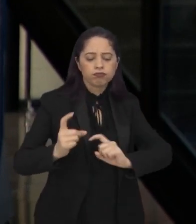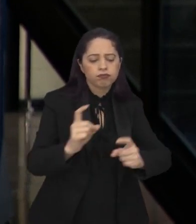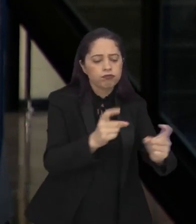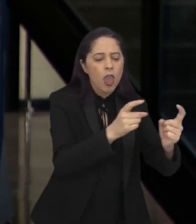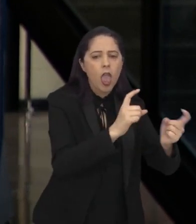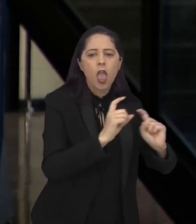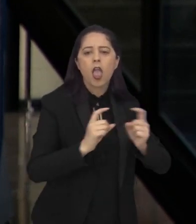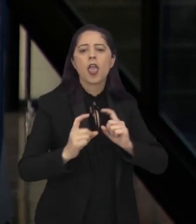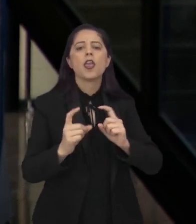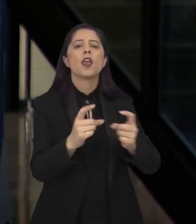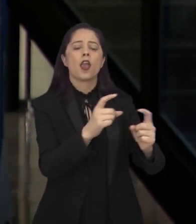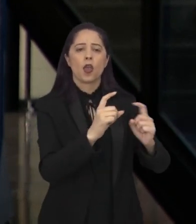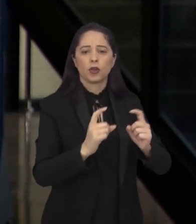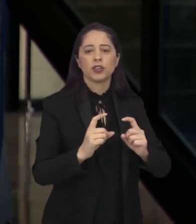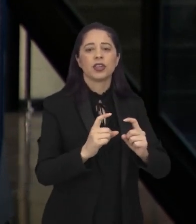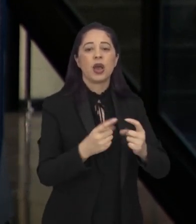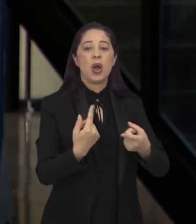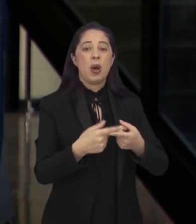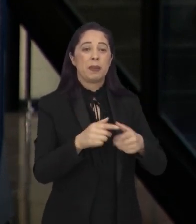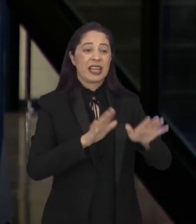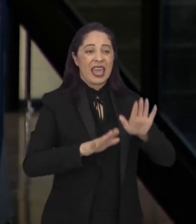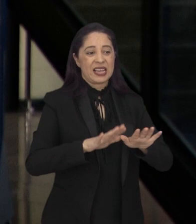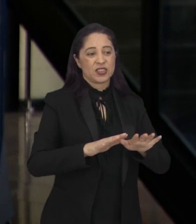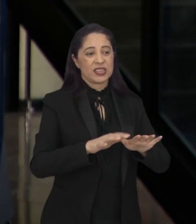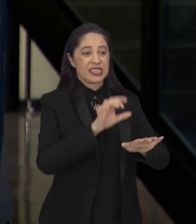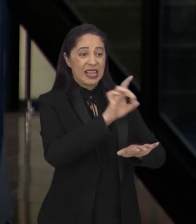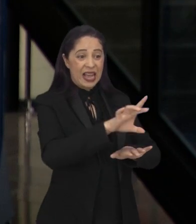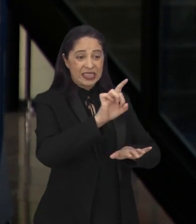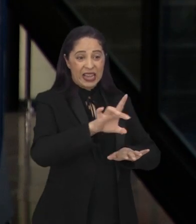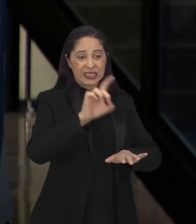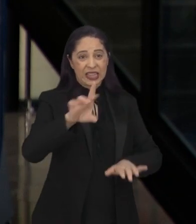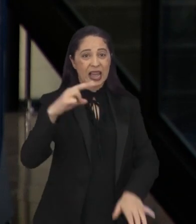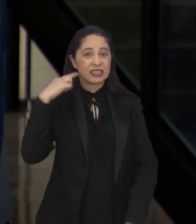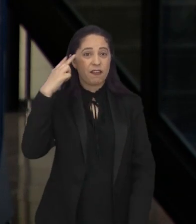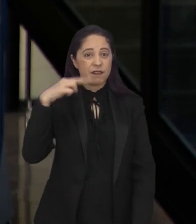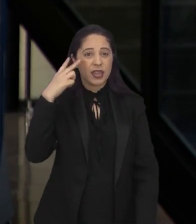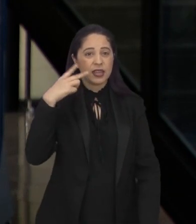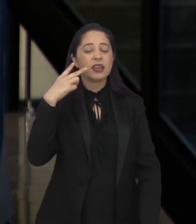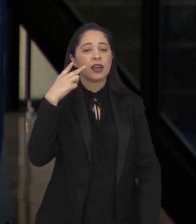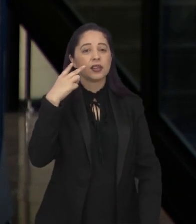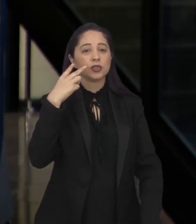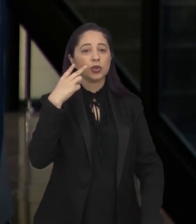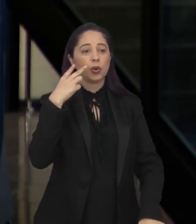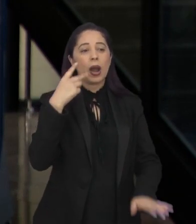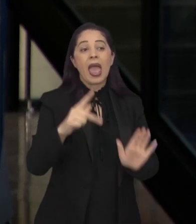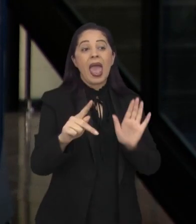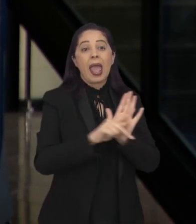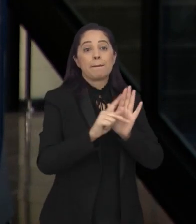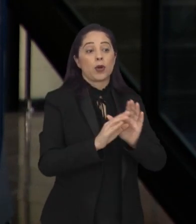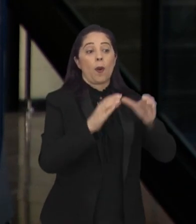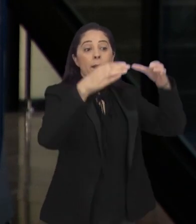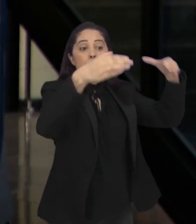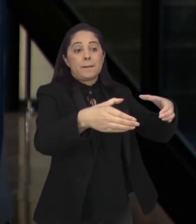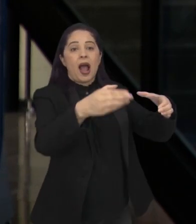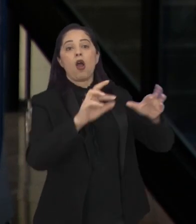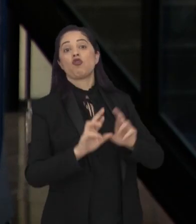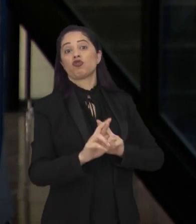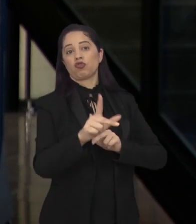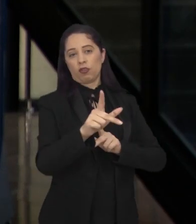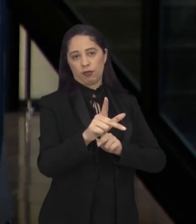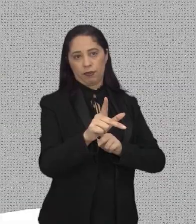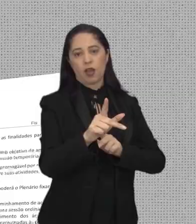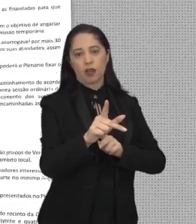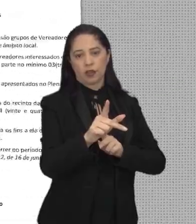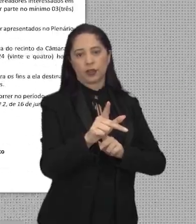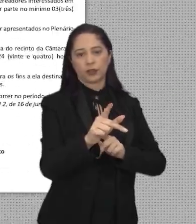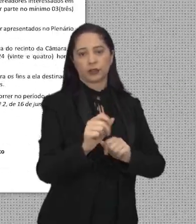pluralidade de regiões, porque às vezes cada vereador está relacionado a um bairro ou uma região específica, e a gente começa a discutir melhor o que a nossa cidade pode fazer para